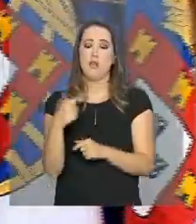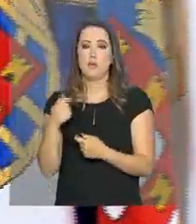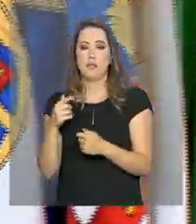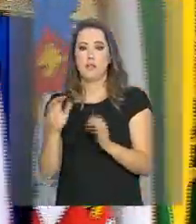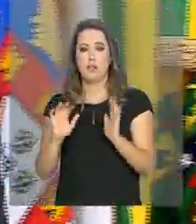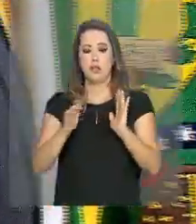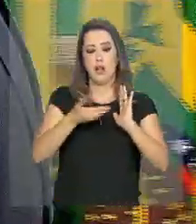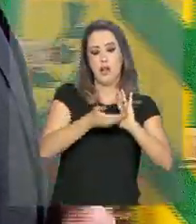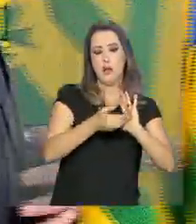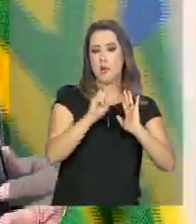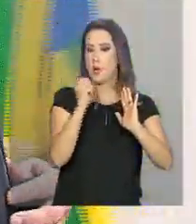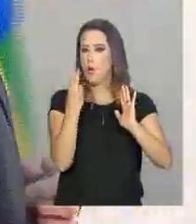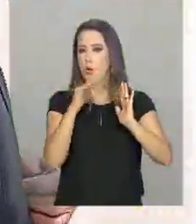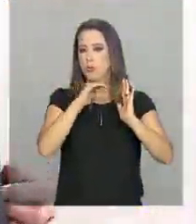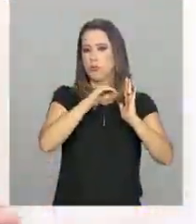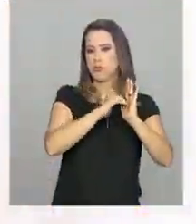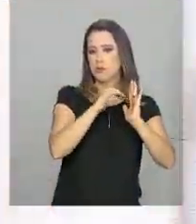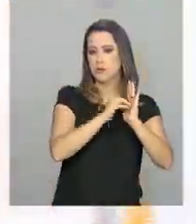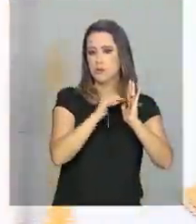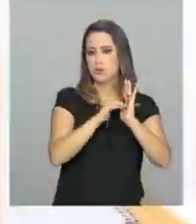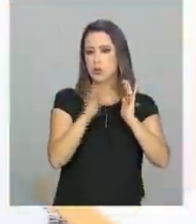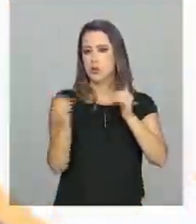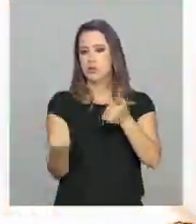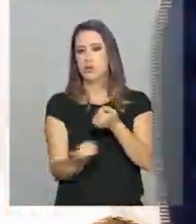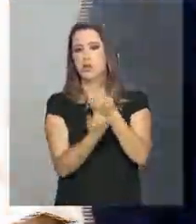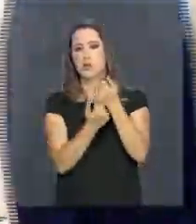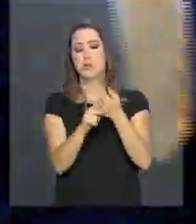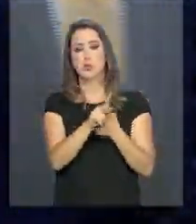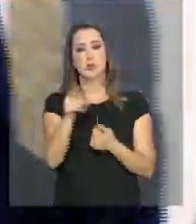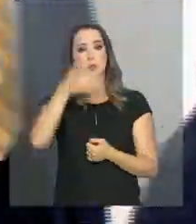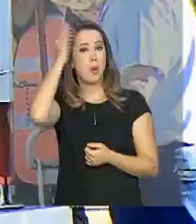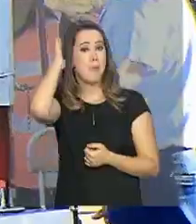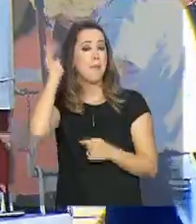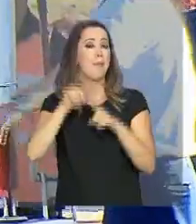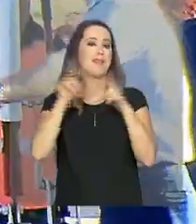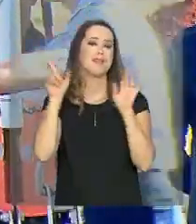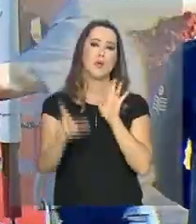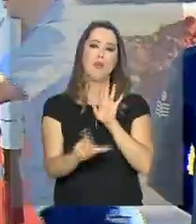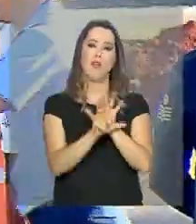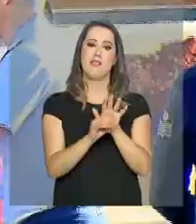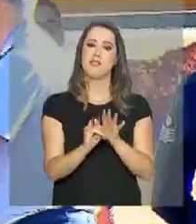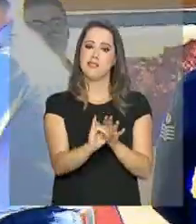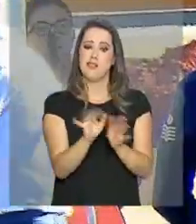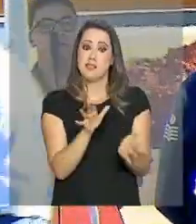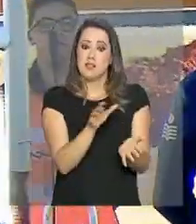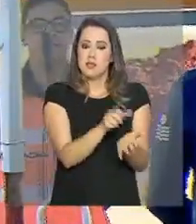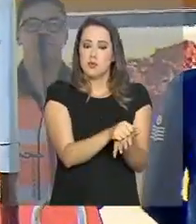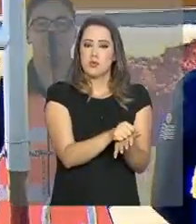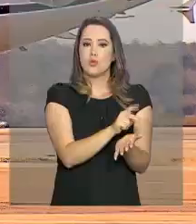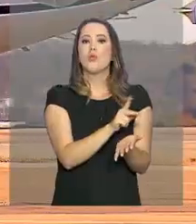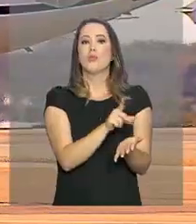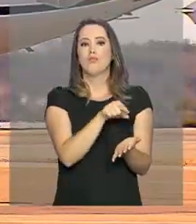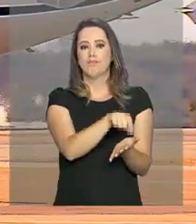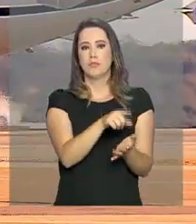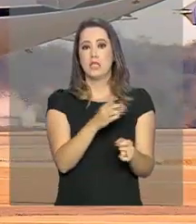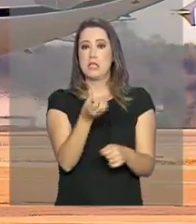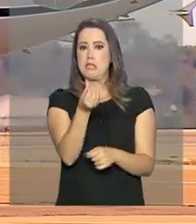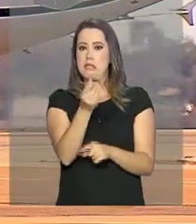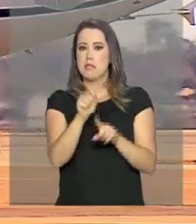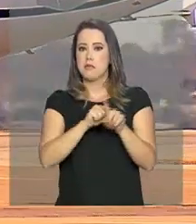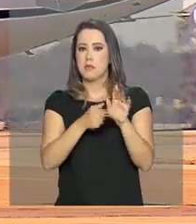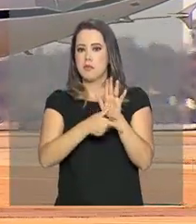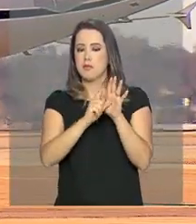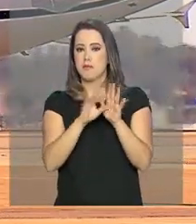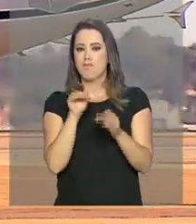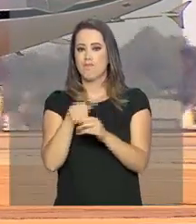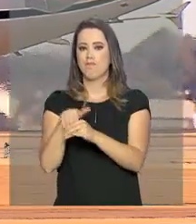maia e do senado eunício oliveira substituírem temer mas por lei caso eles assumissem o planalto no período de 6